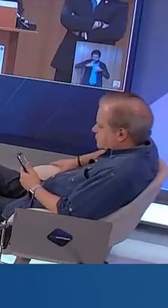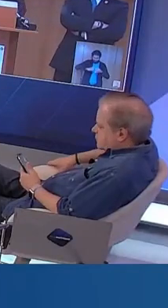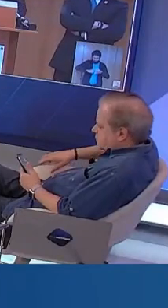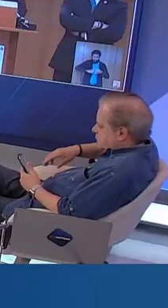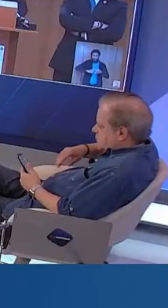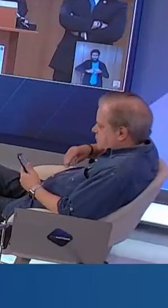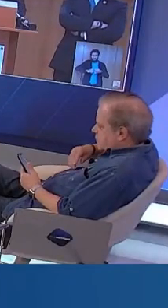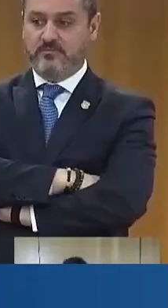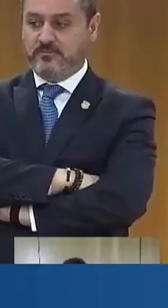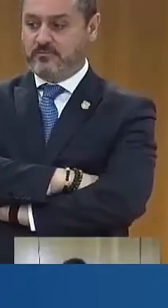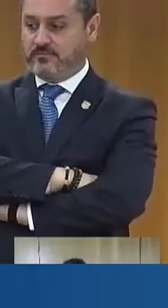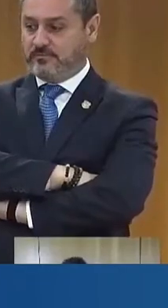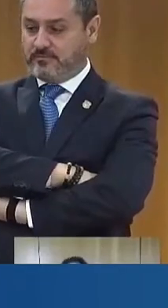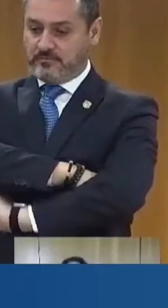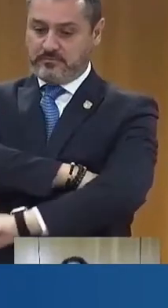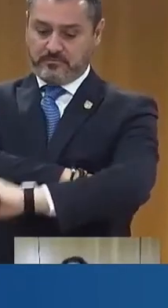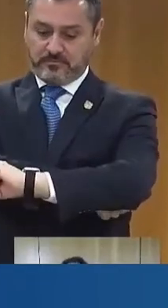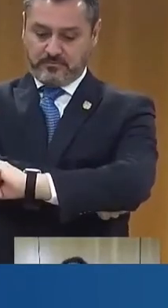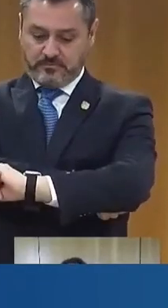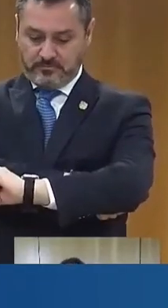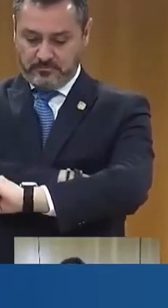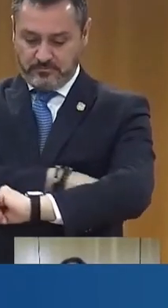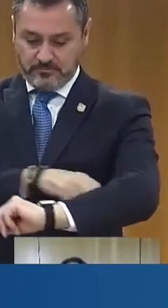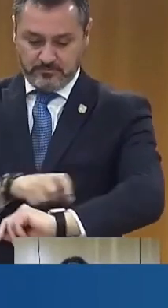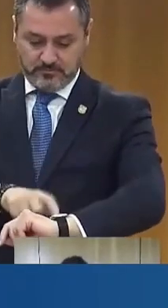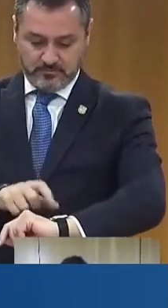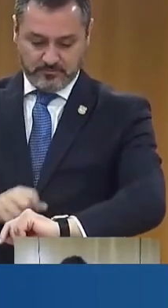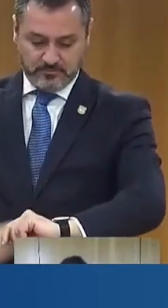vamos lá. A narrativa quanto a esse evento